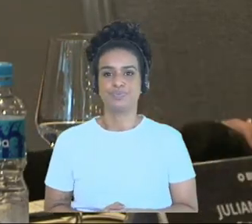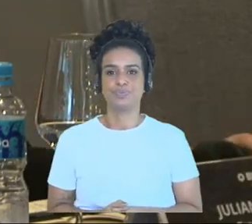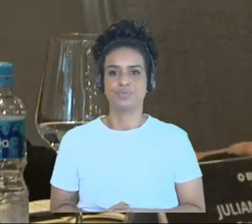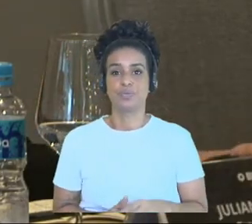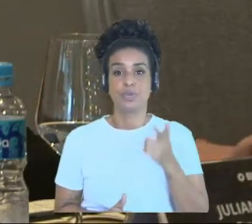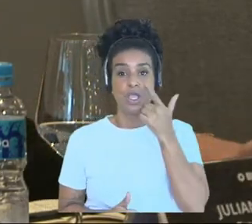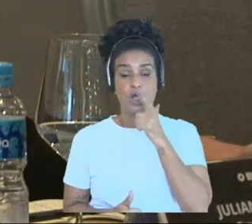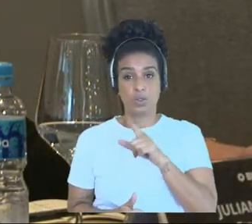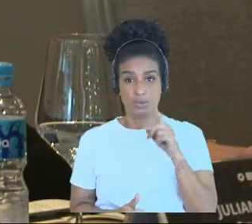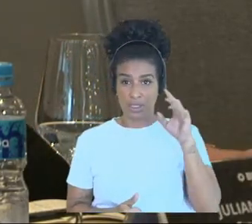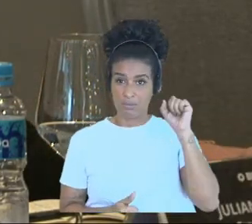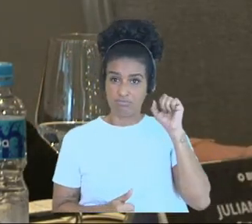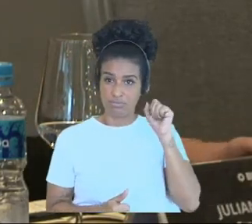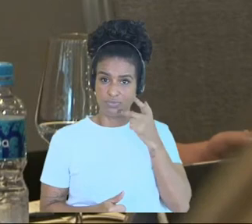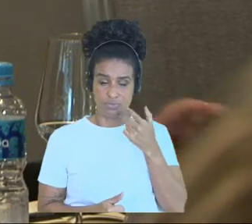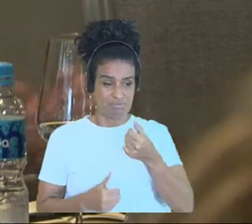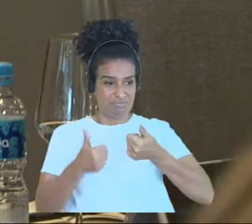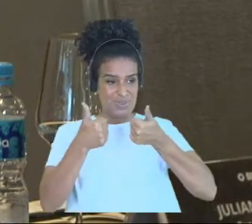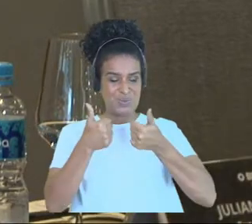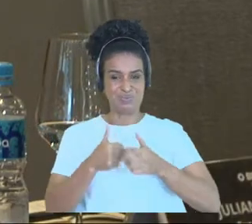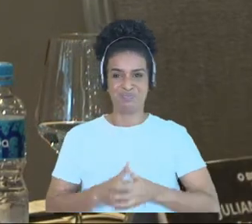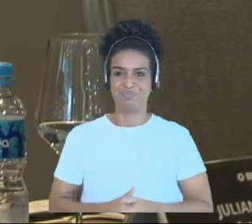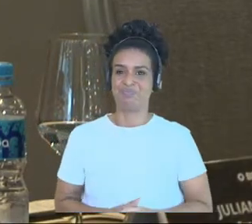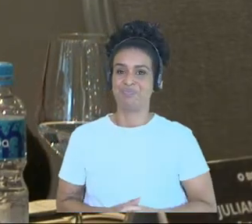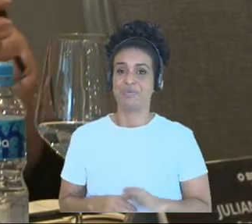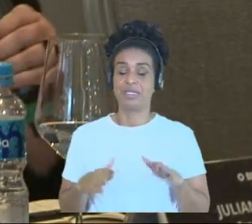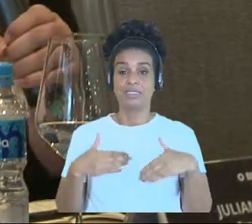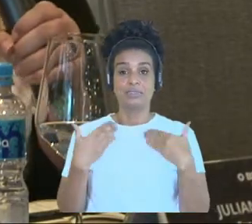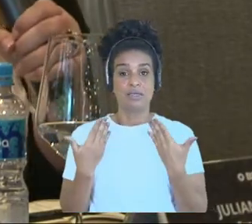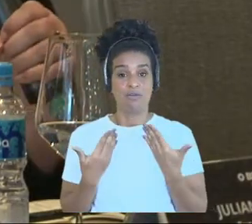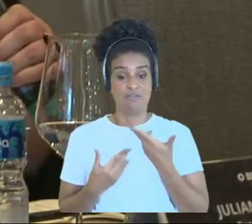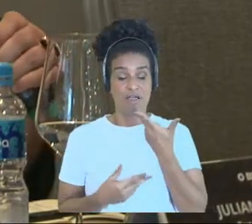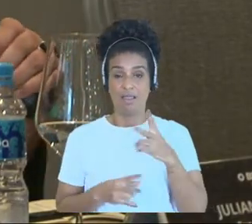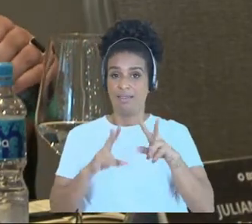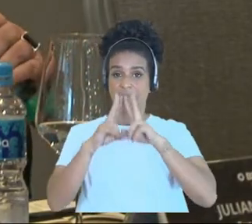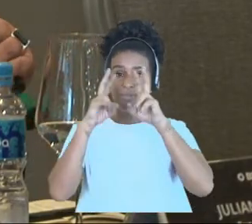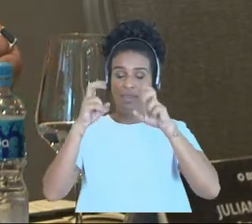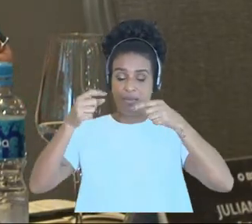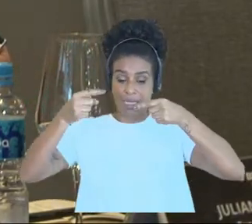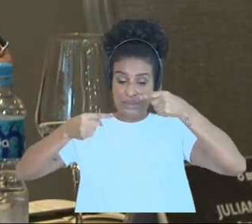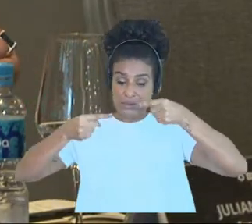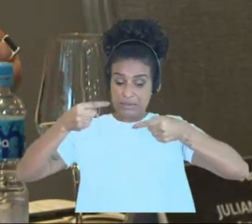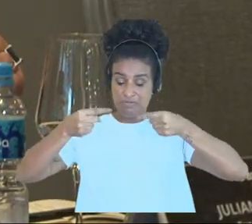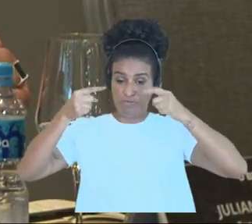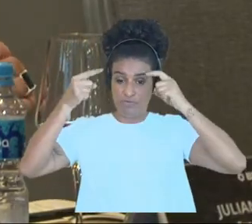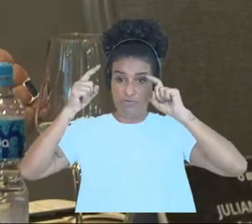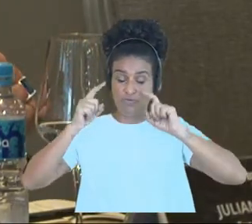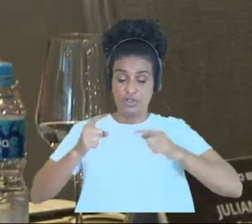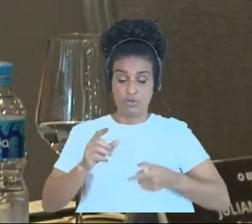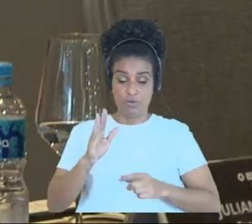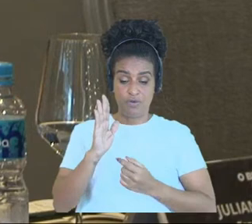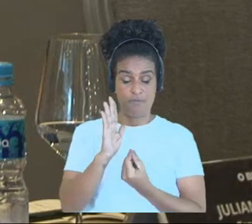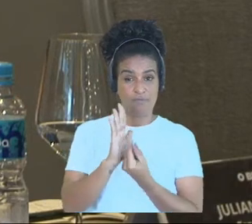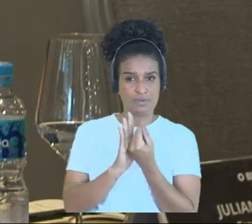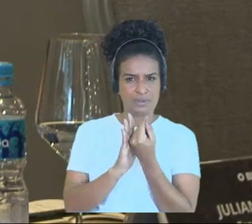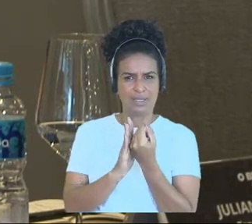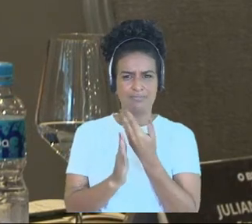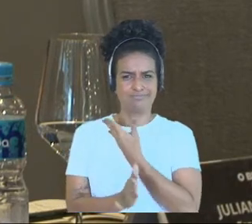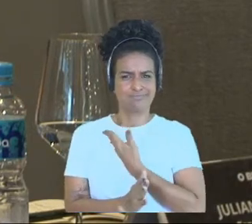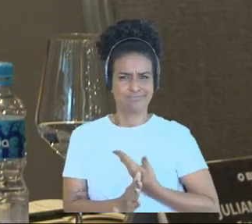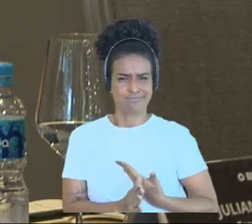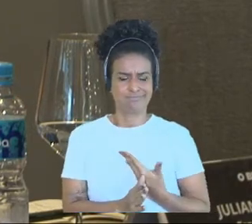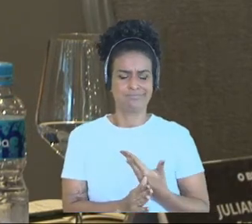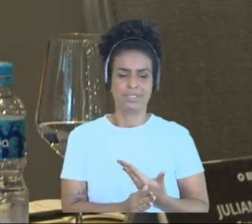Você consegue me ouvir? Ah, melhorou. Então, falar dos desafios fiscais do próximo governo é um pouco desafiador,